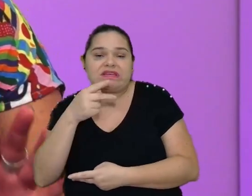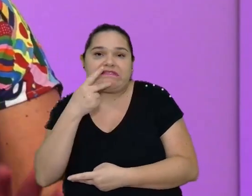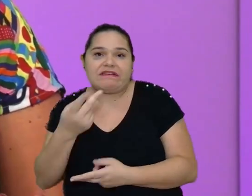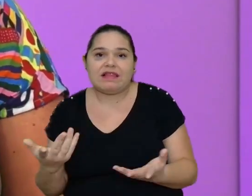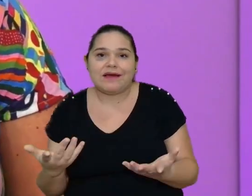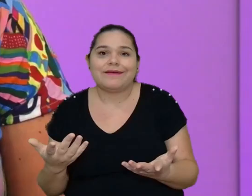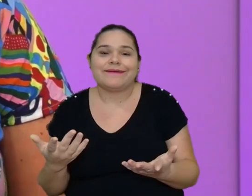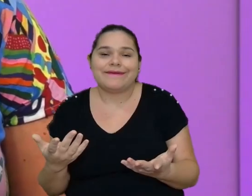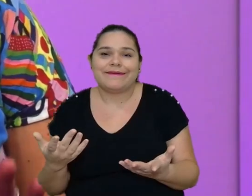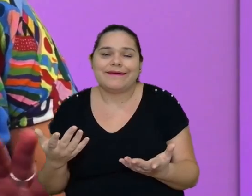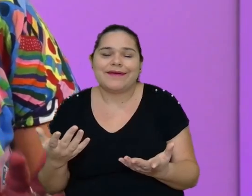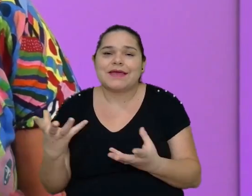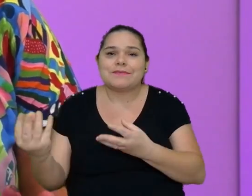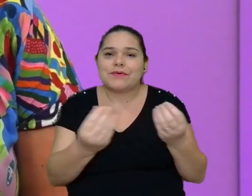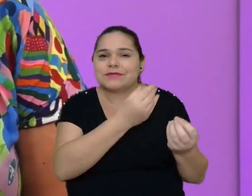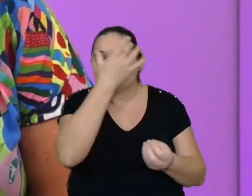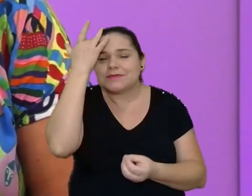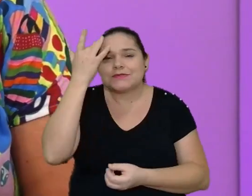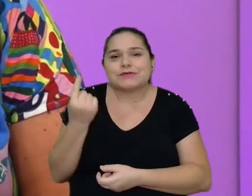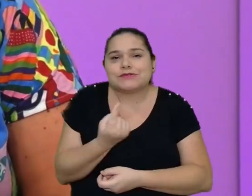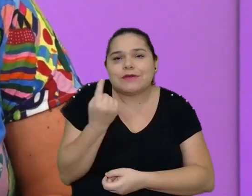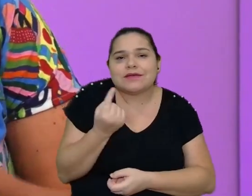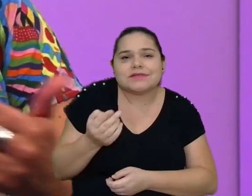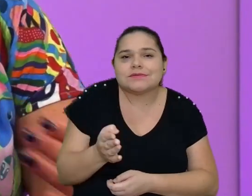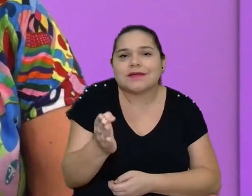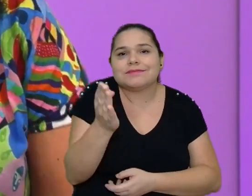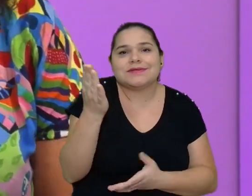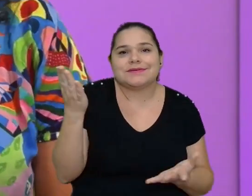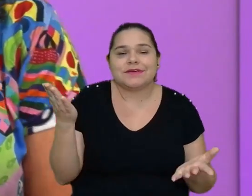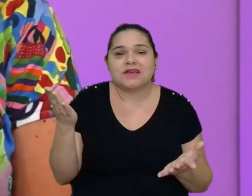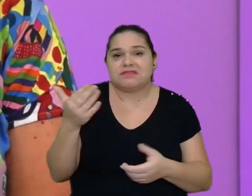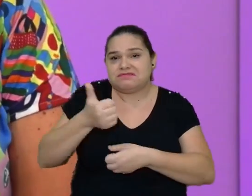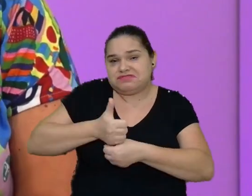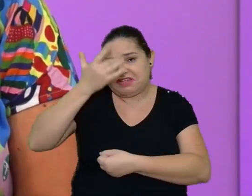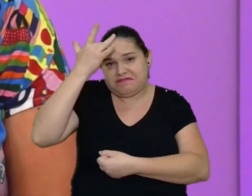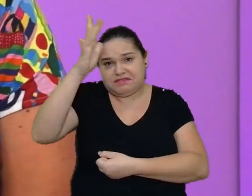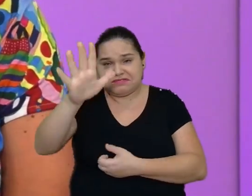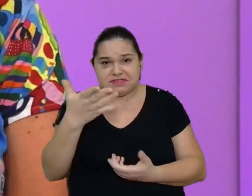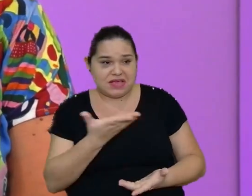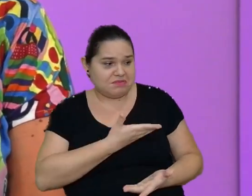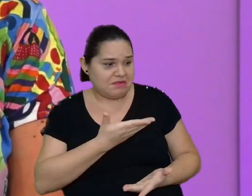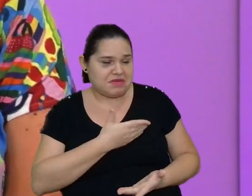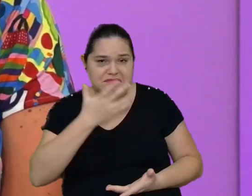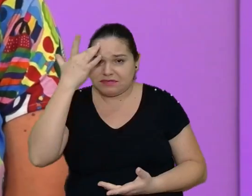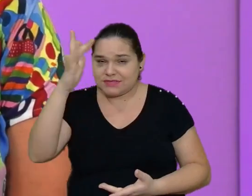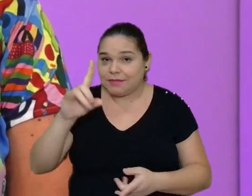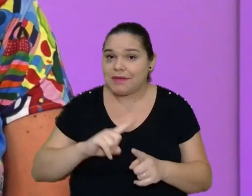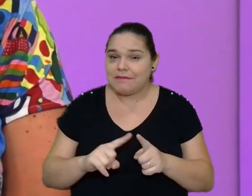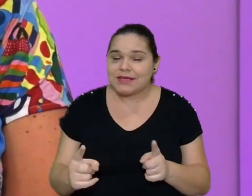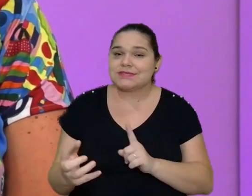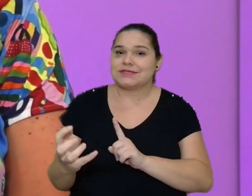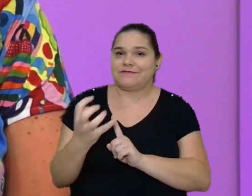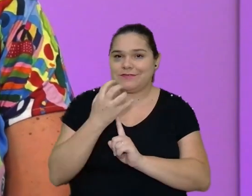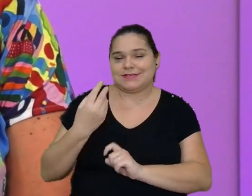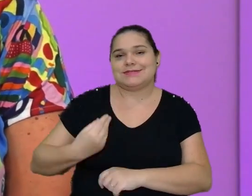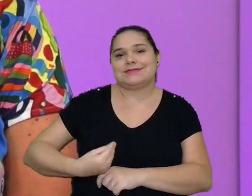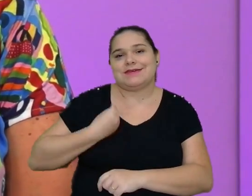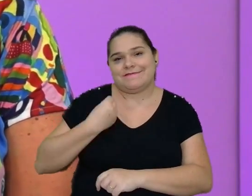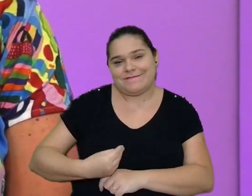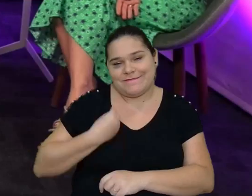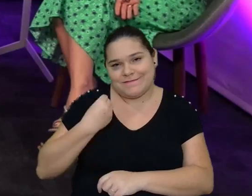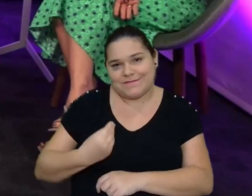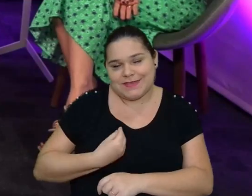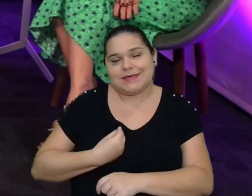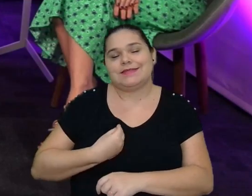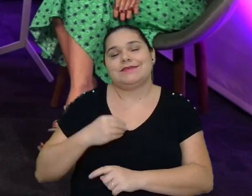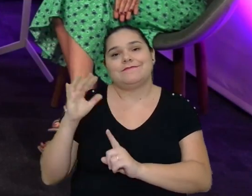que estavam ali guardadas tanto tempo, que o chefe não sabe, os pares não sabem, mas que impacta o funcionário, a produtividade.